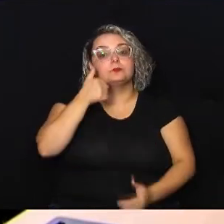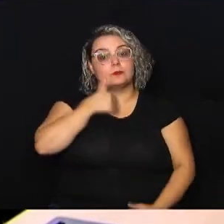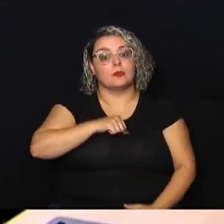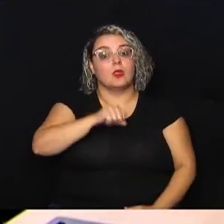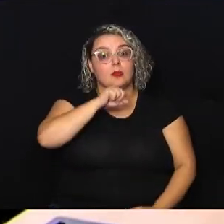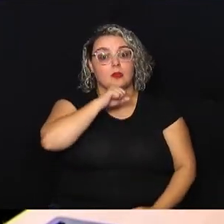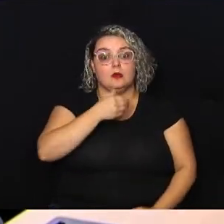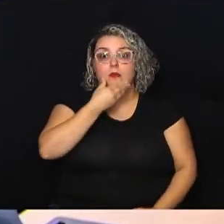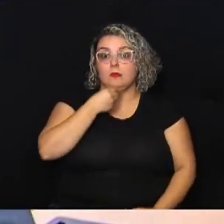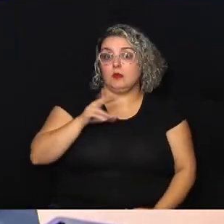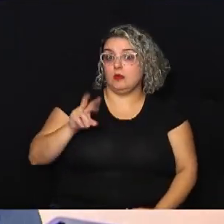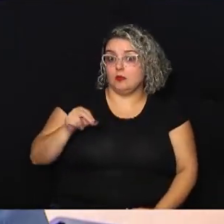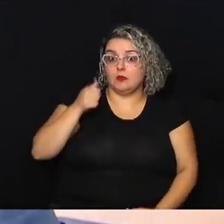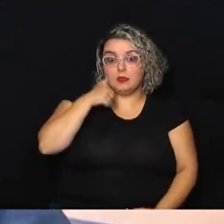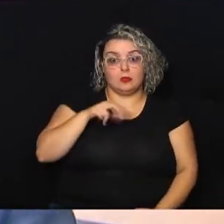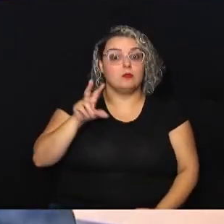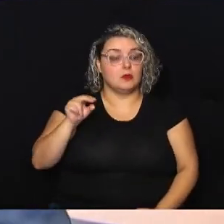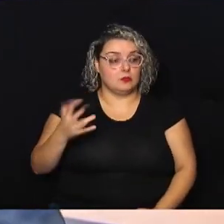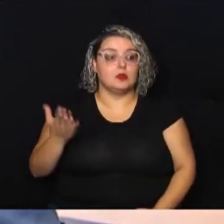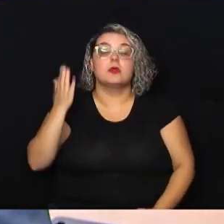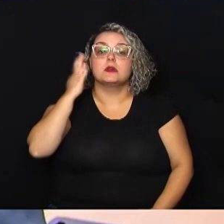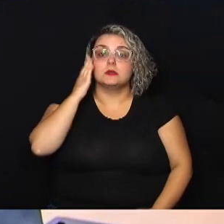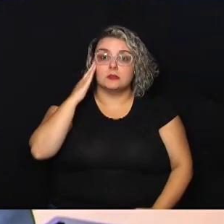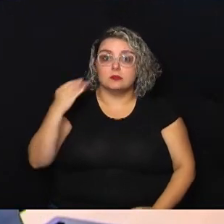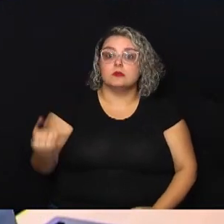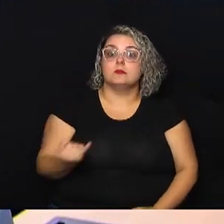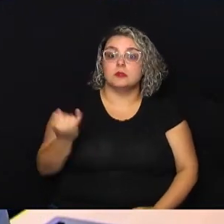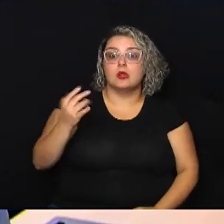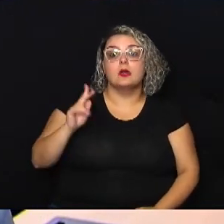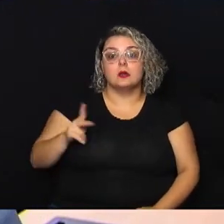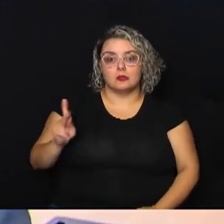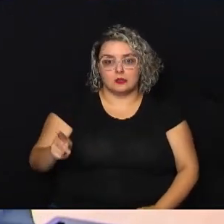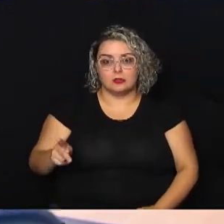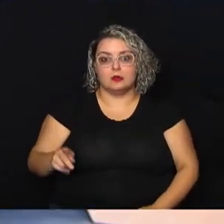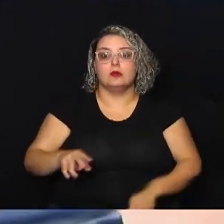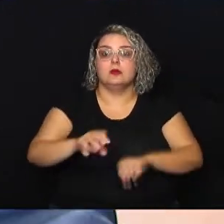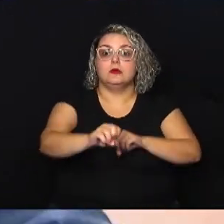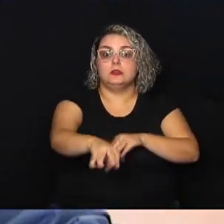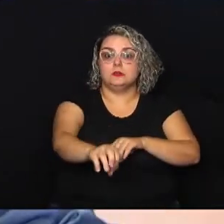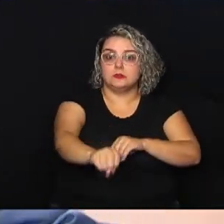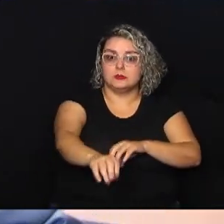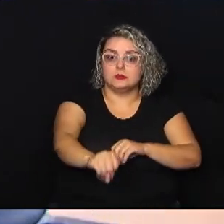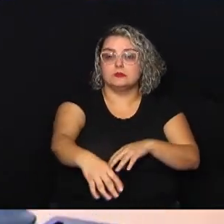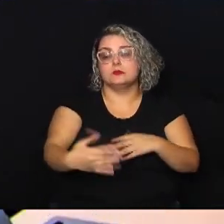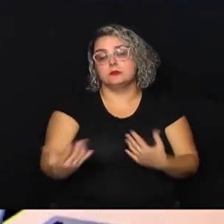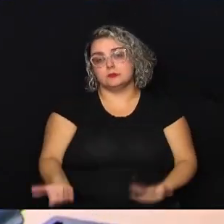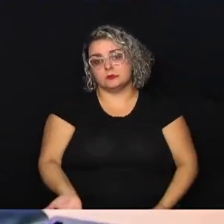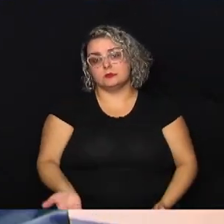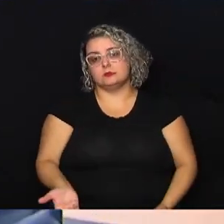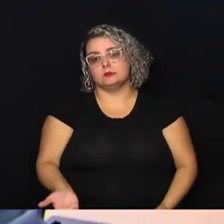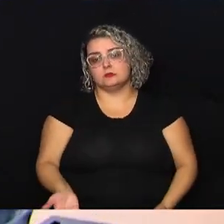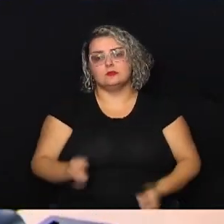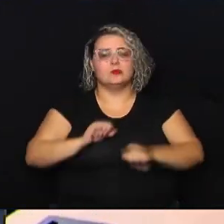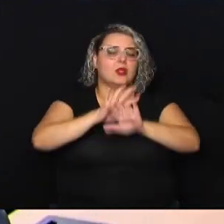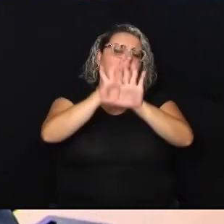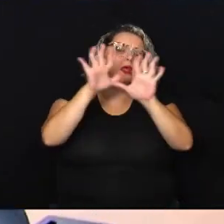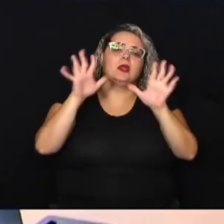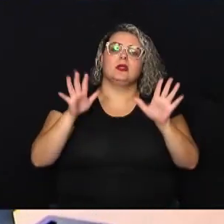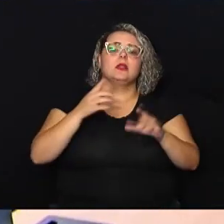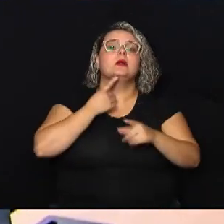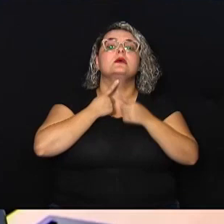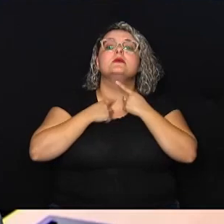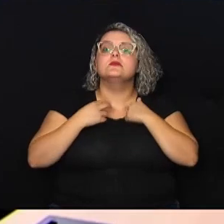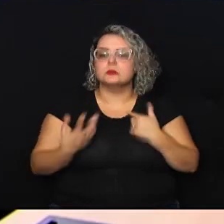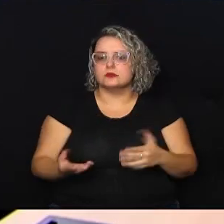meus avós, e a gente sabe da importância do professor lecionar e ficar claro à vontade